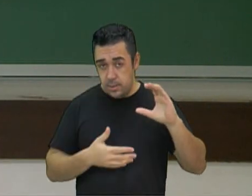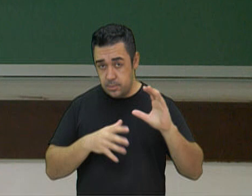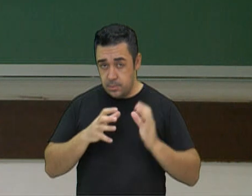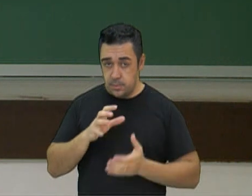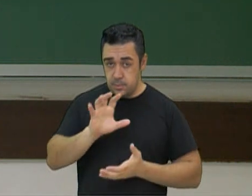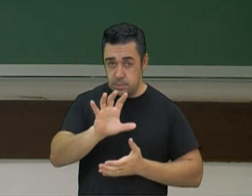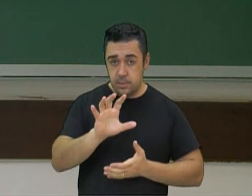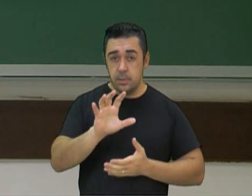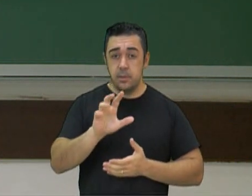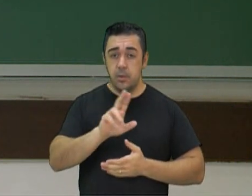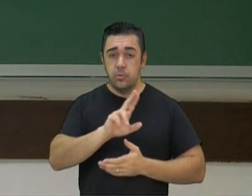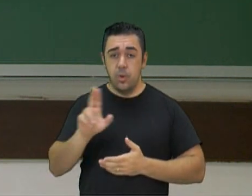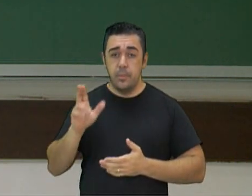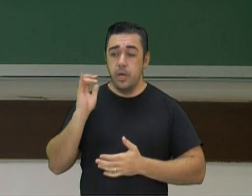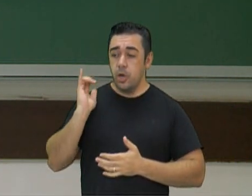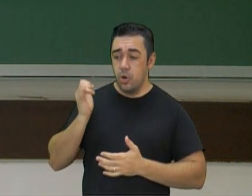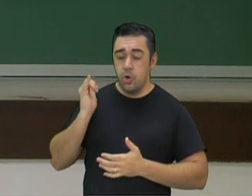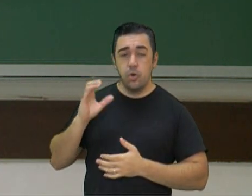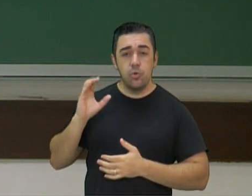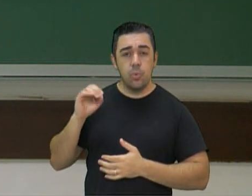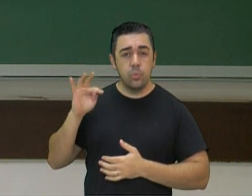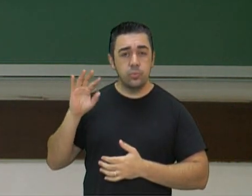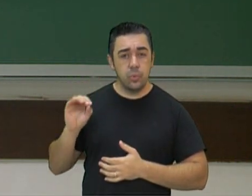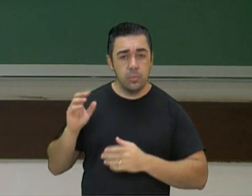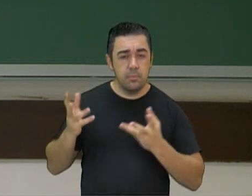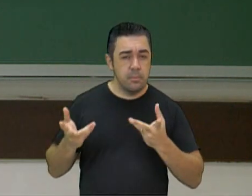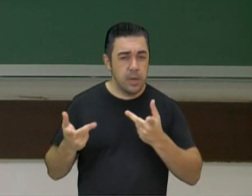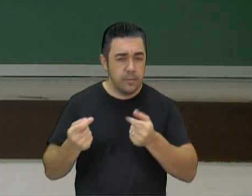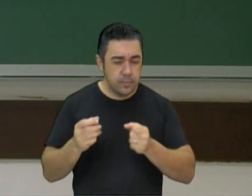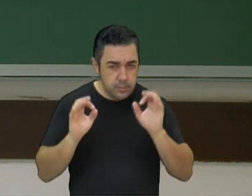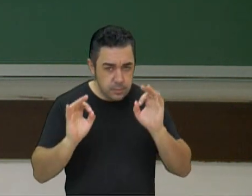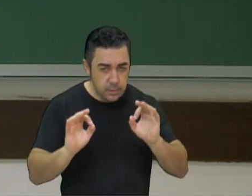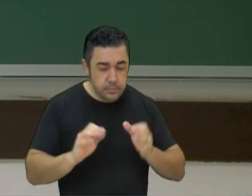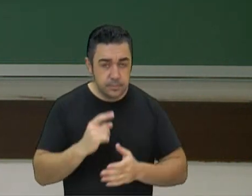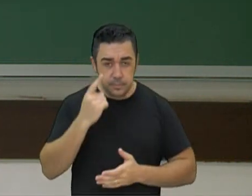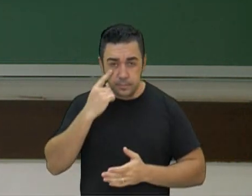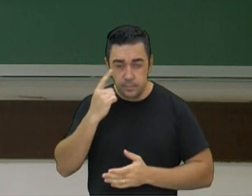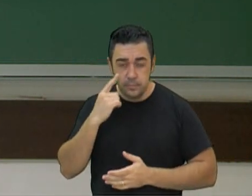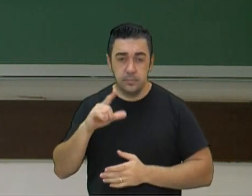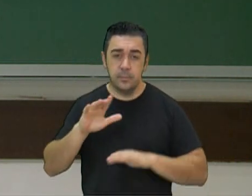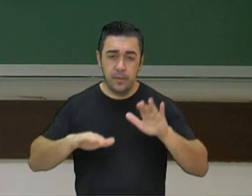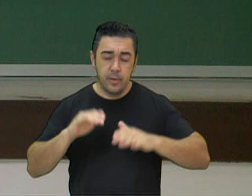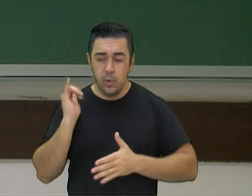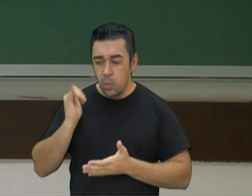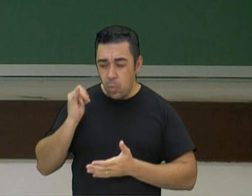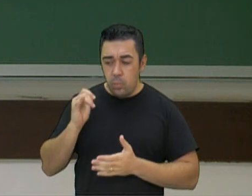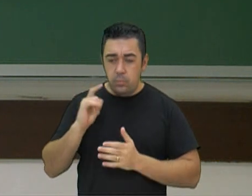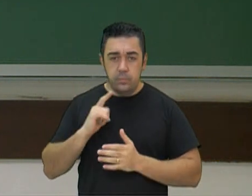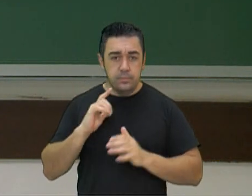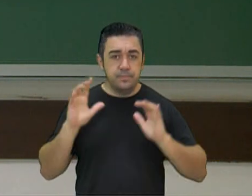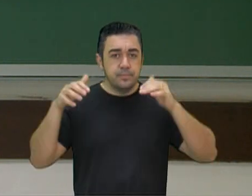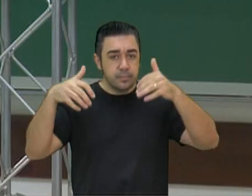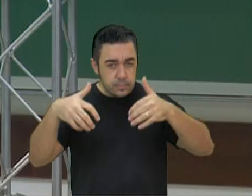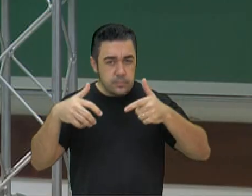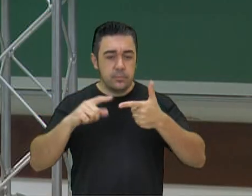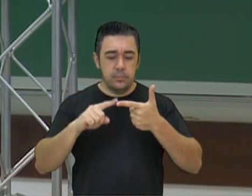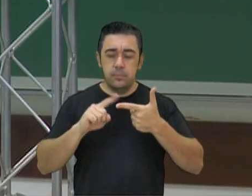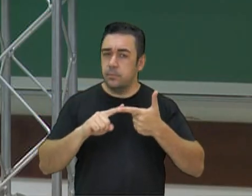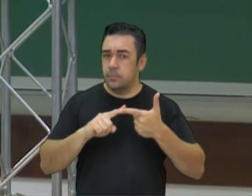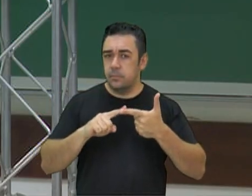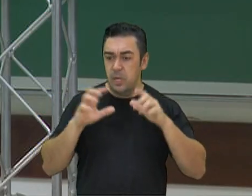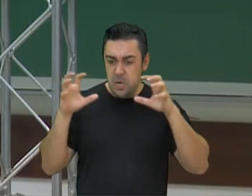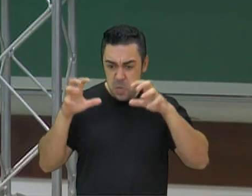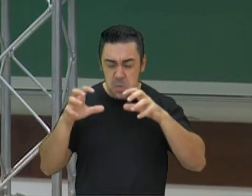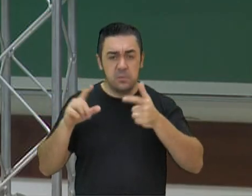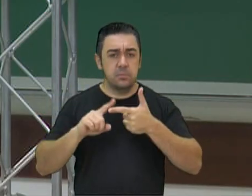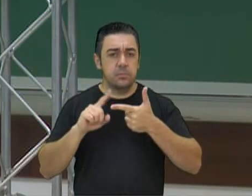contos chamados de conto maravilhoso, certo? Então, a gente viu que tem contos que são contos de terror, né? A gente analisou alguns contos